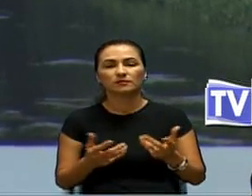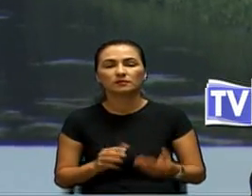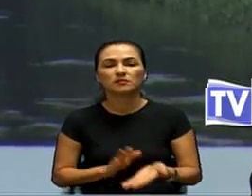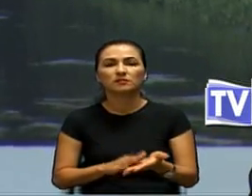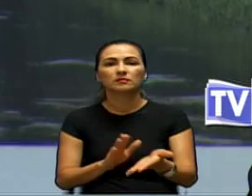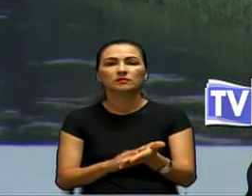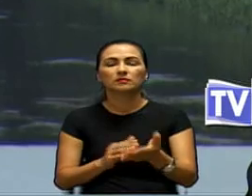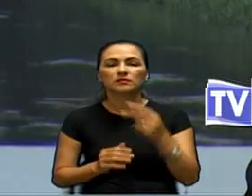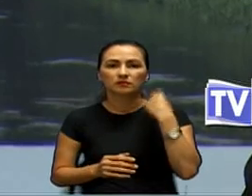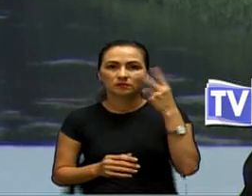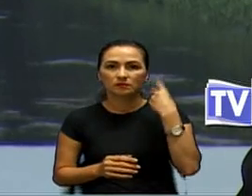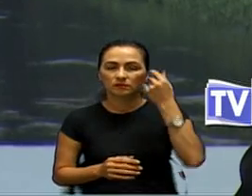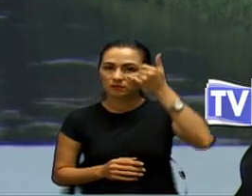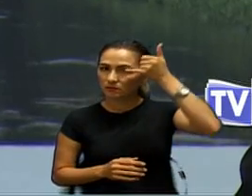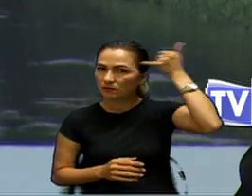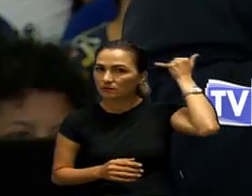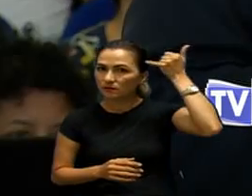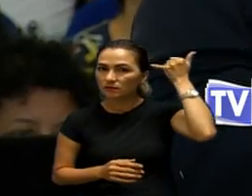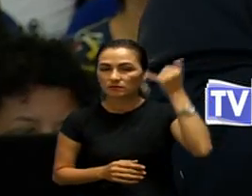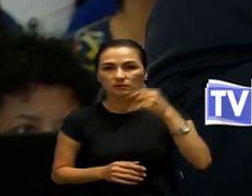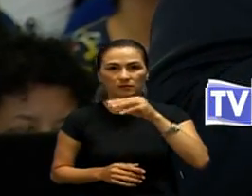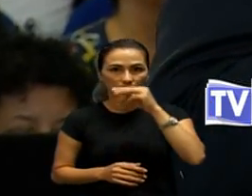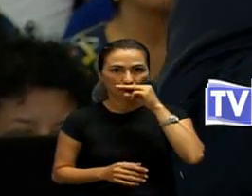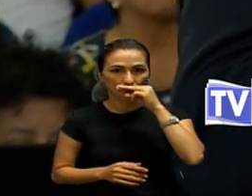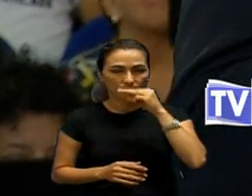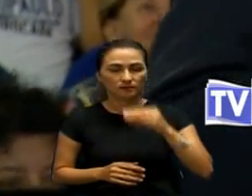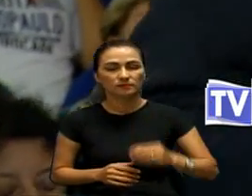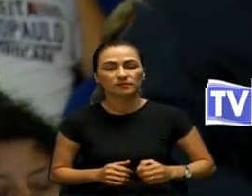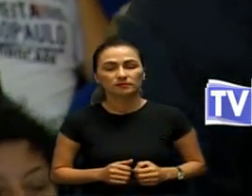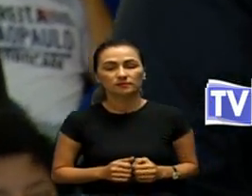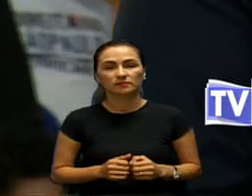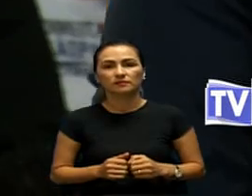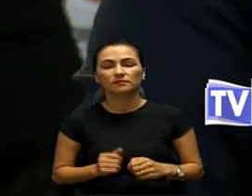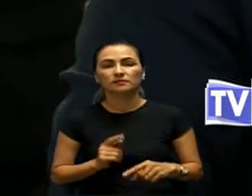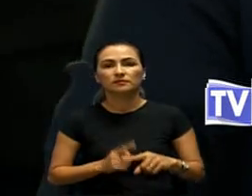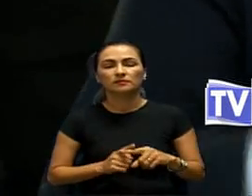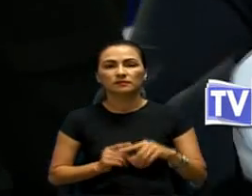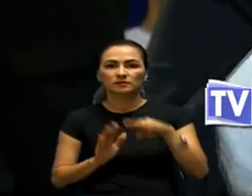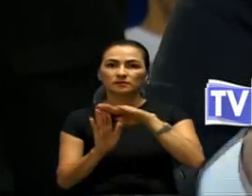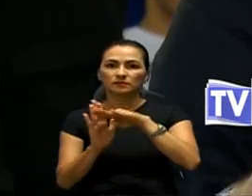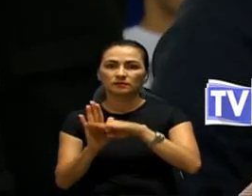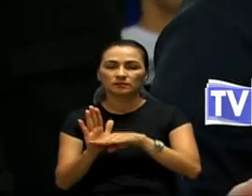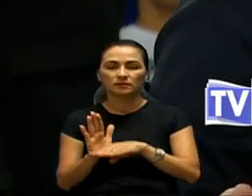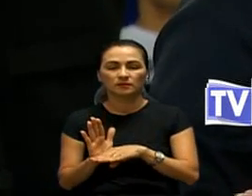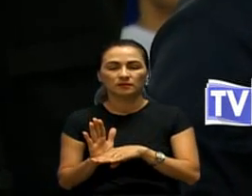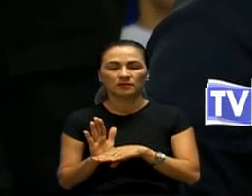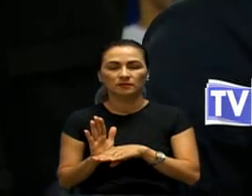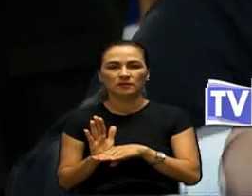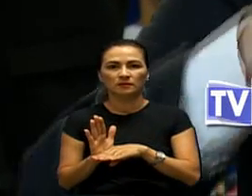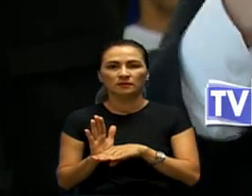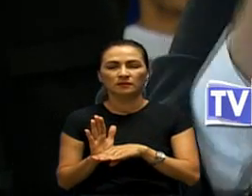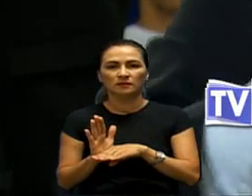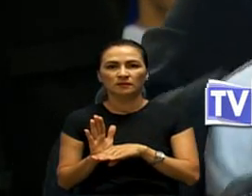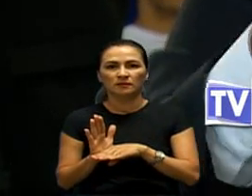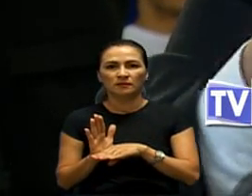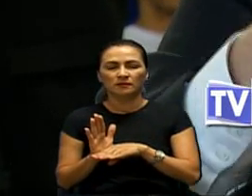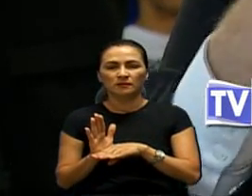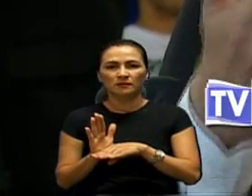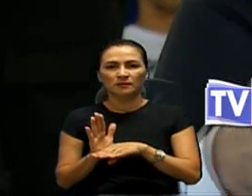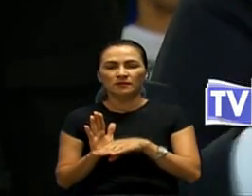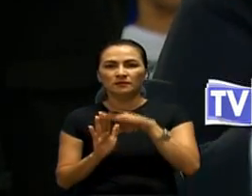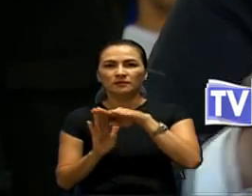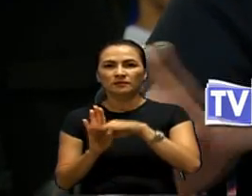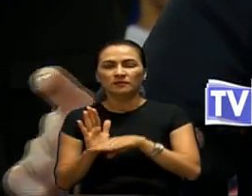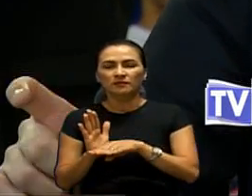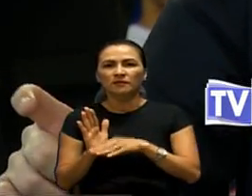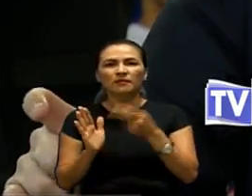governo, vereador Irineu Toledo. Nós temos uma tabela que queria aumentar, Hudson, em